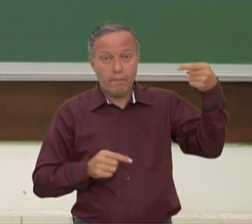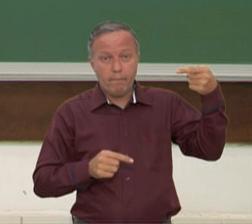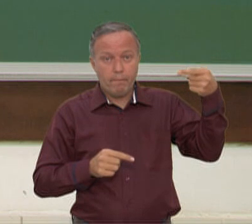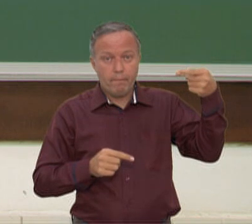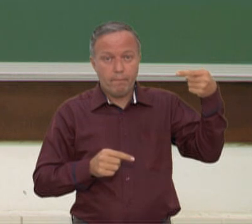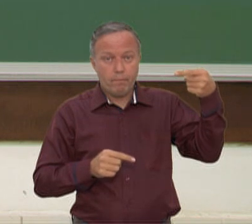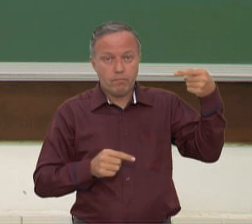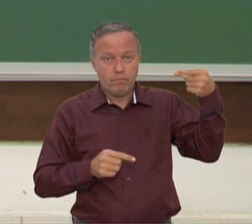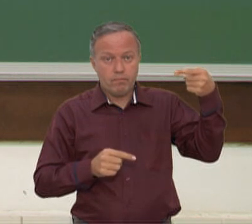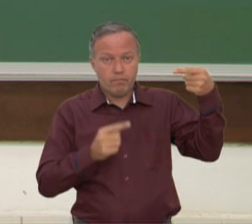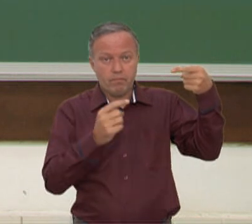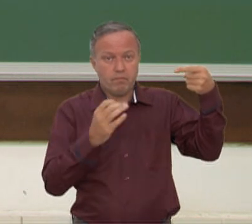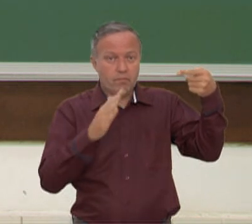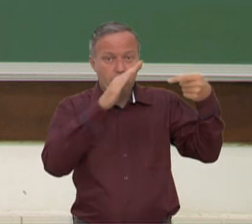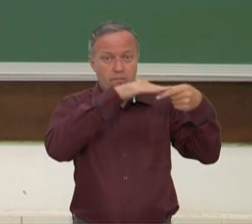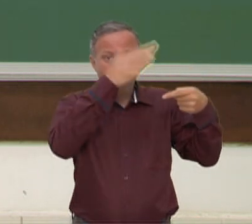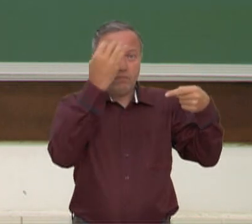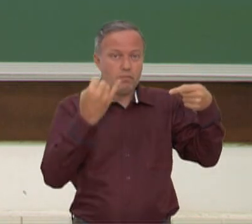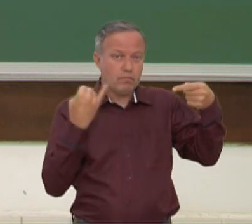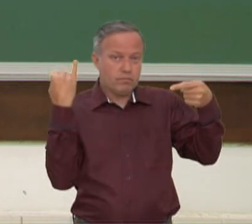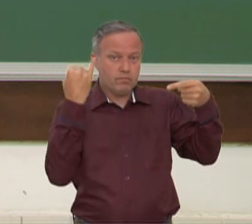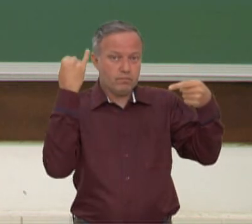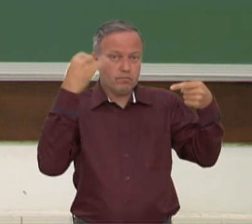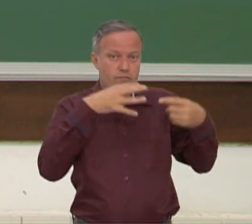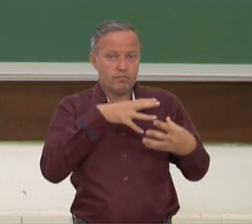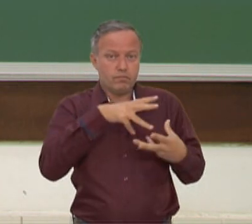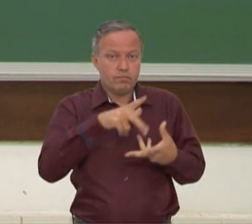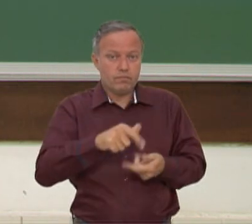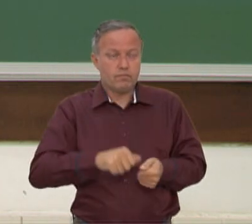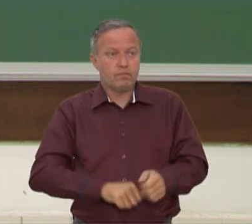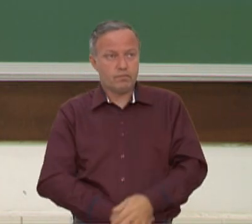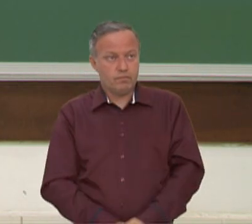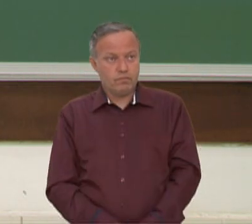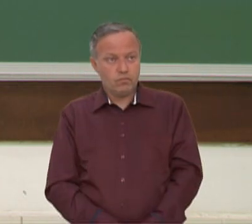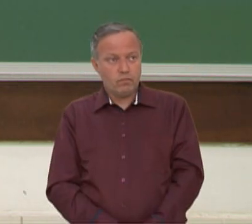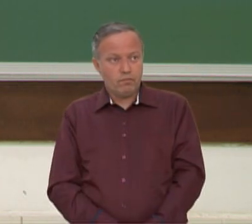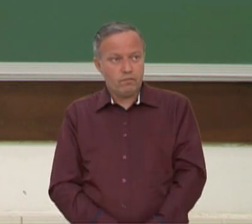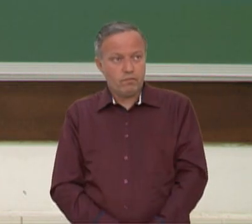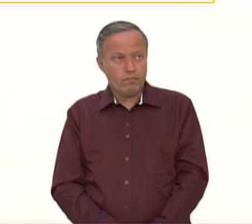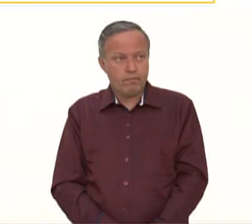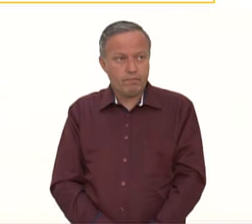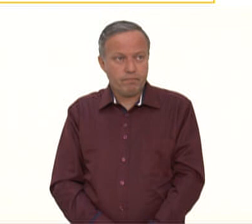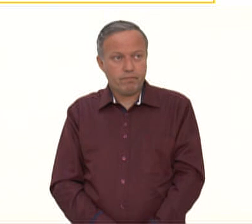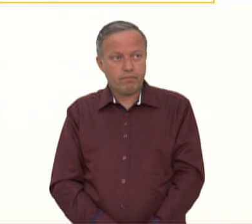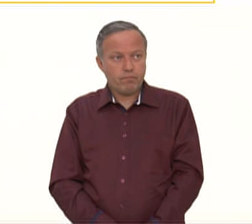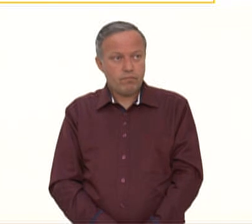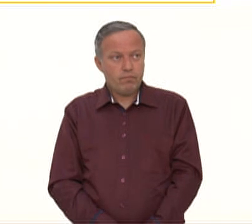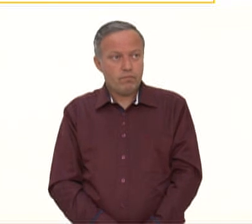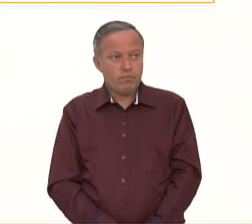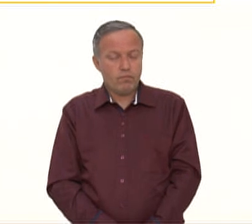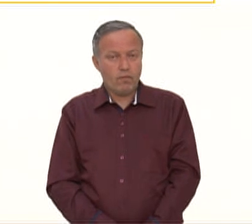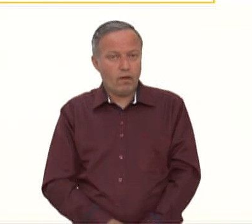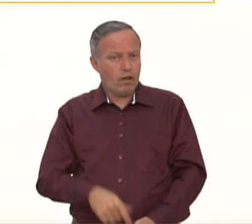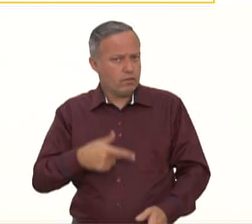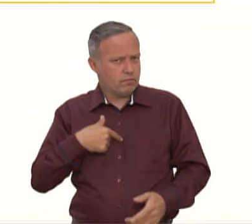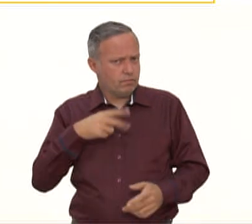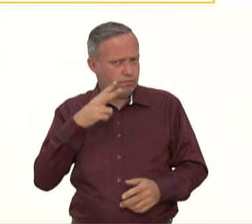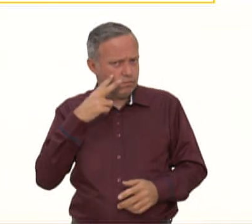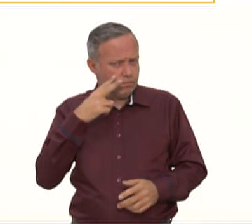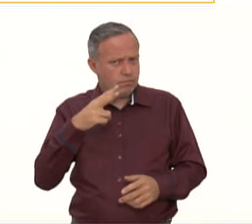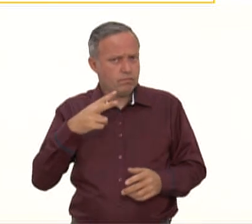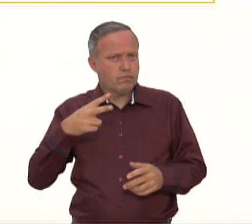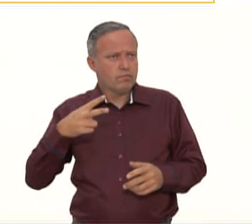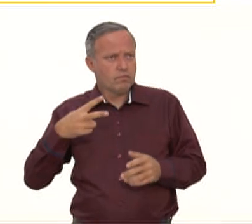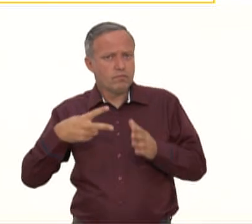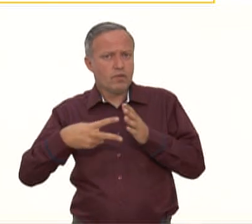influência militar, certo? Então vamos continuar aqui. No contexto, nós temos o resultado da Segunda Guerra Mundial,